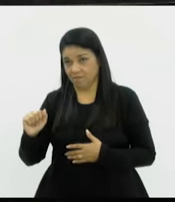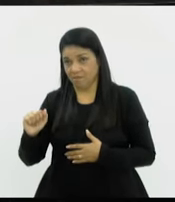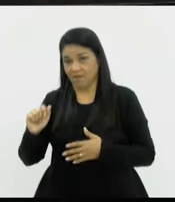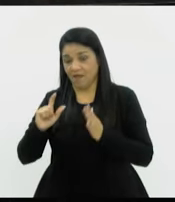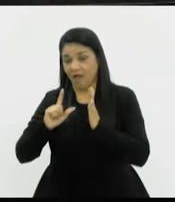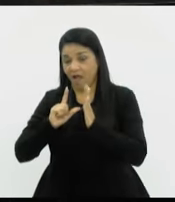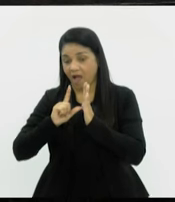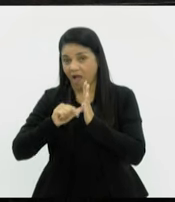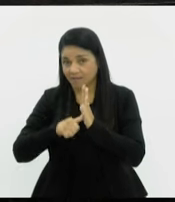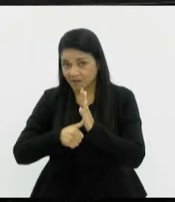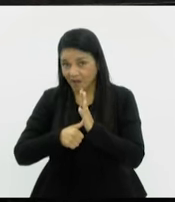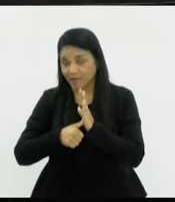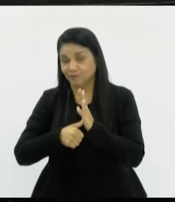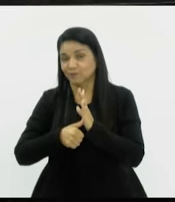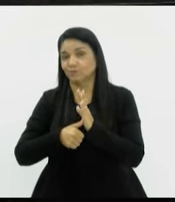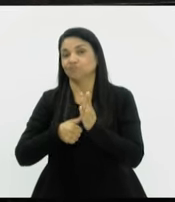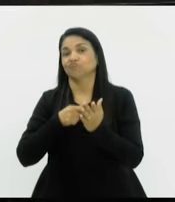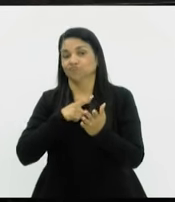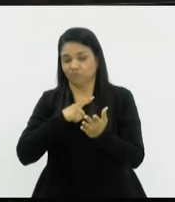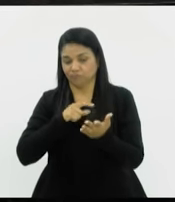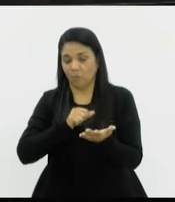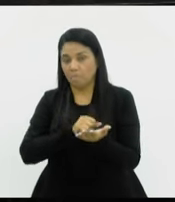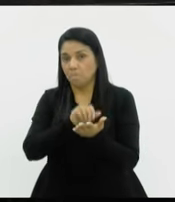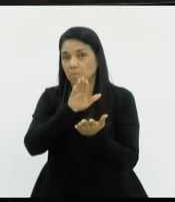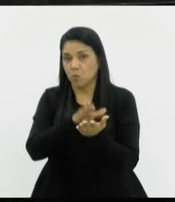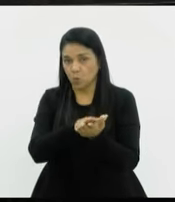gera multas e correção monetária